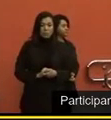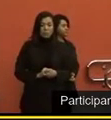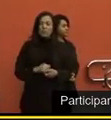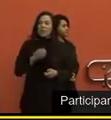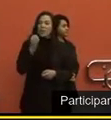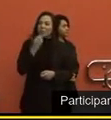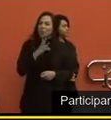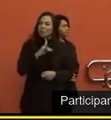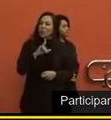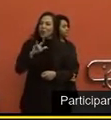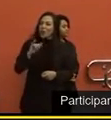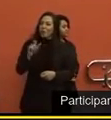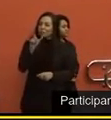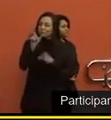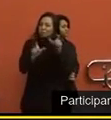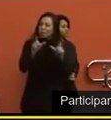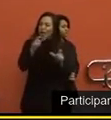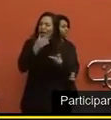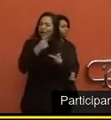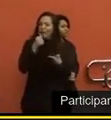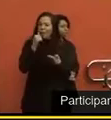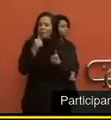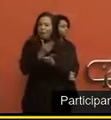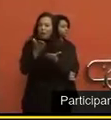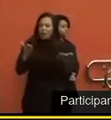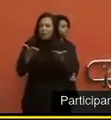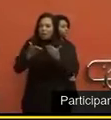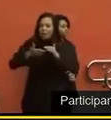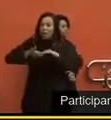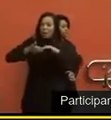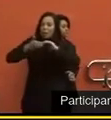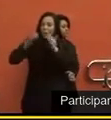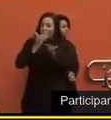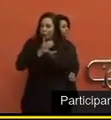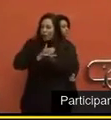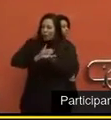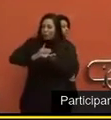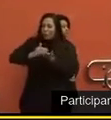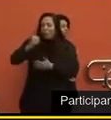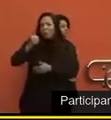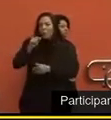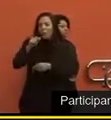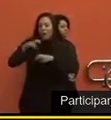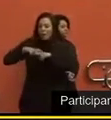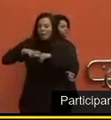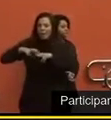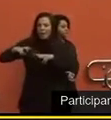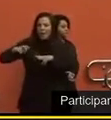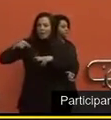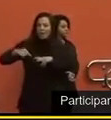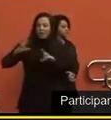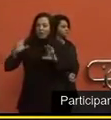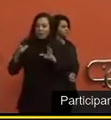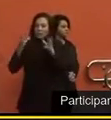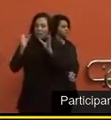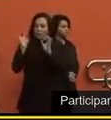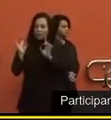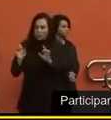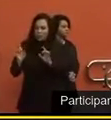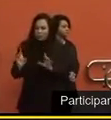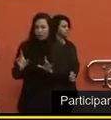Bom dia a todos e a todas. Cumprimento inicialmente a mesa desta cerimônia,